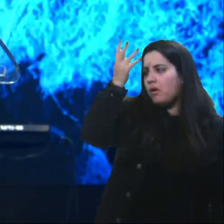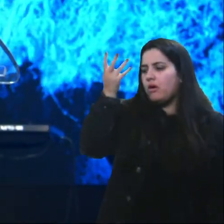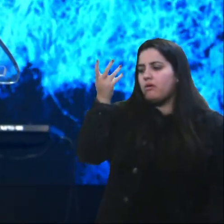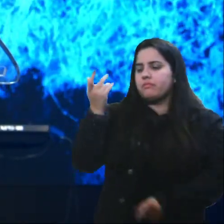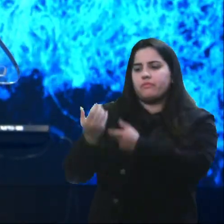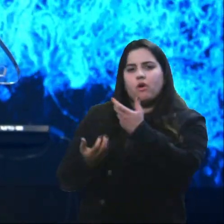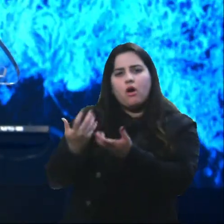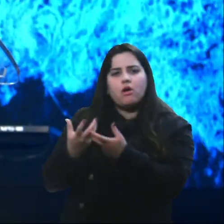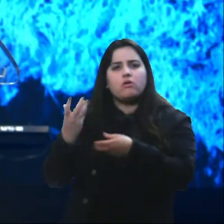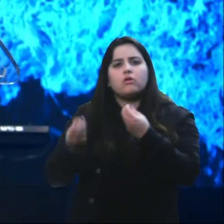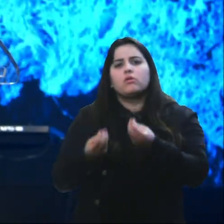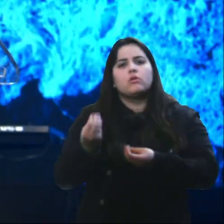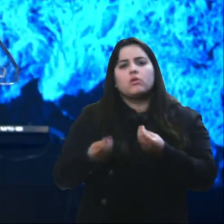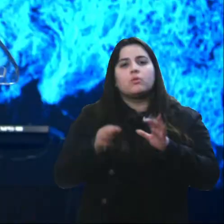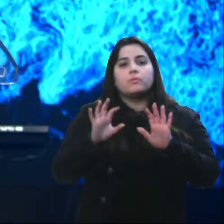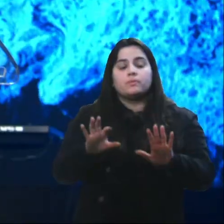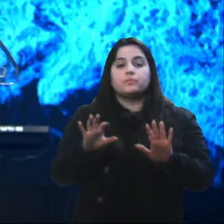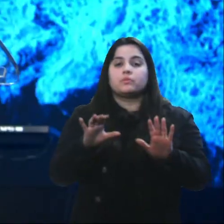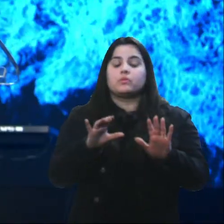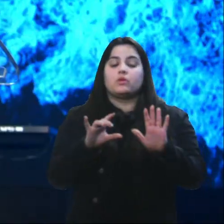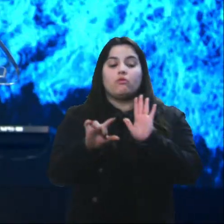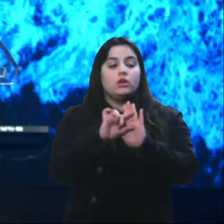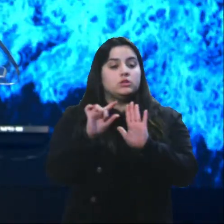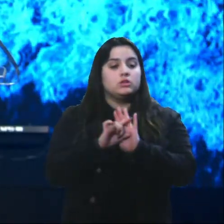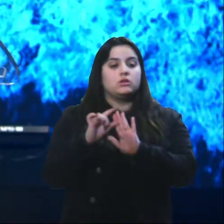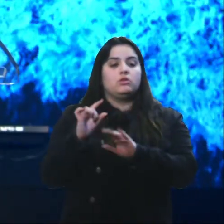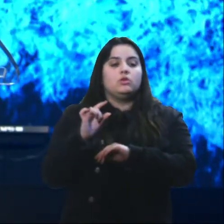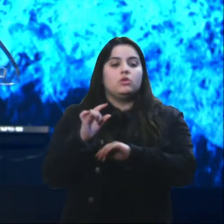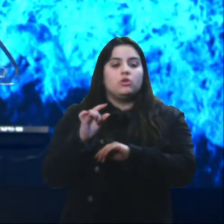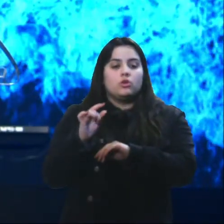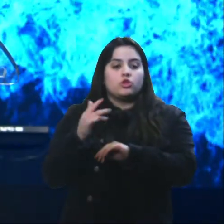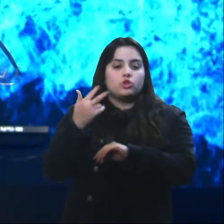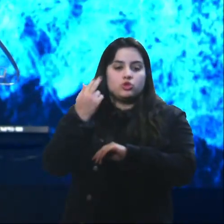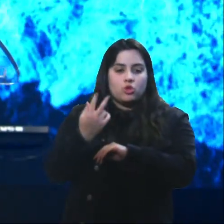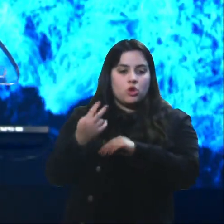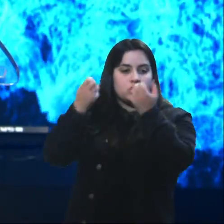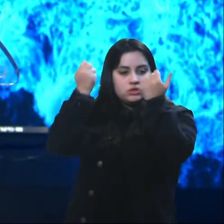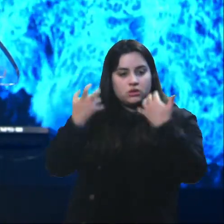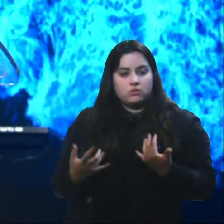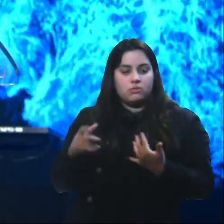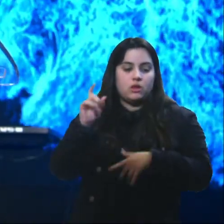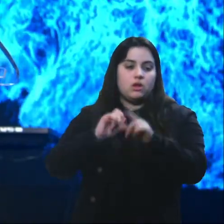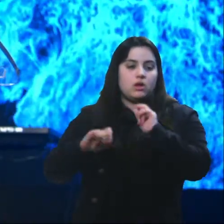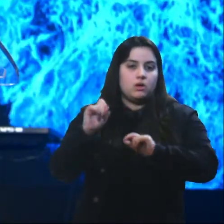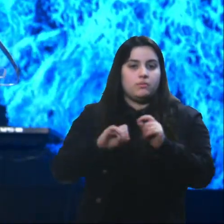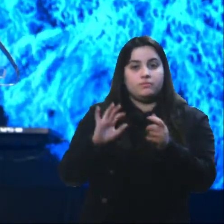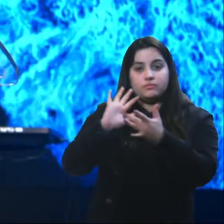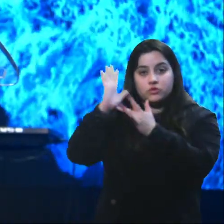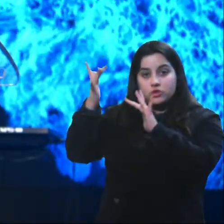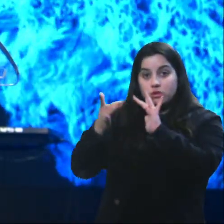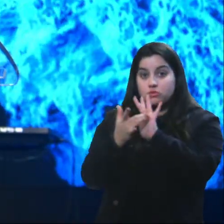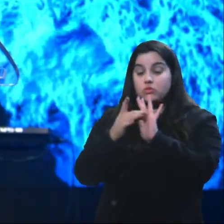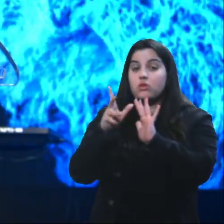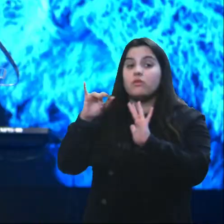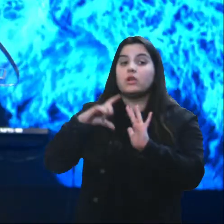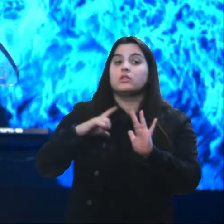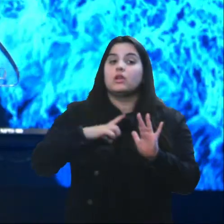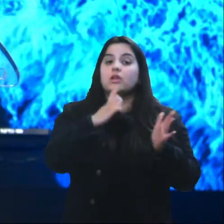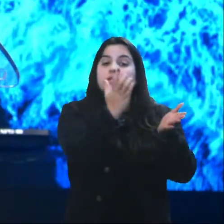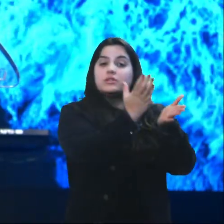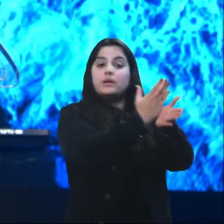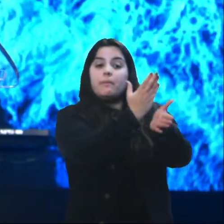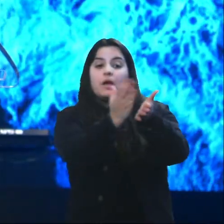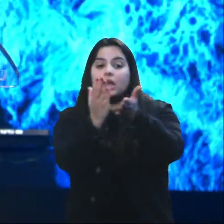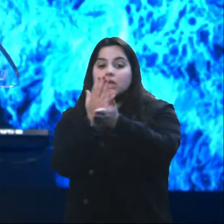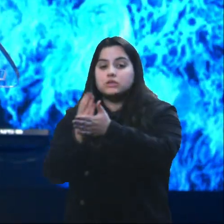ele traz a pá na mão e limpará a sua eira e ajuntará o trigo no seu celeiro, mas queimará